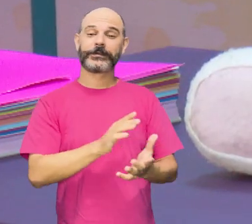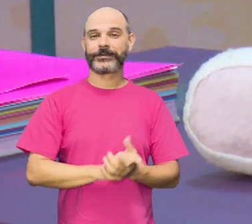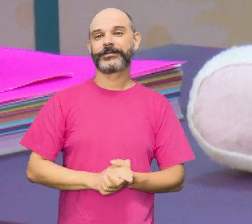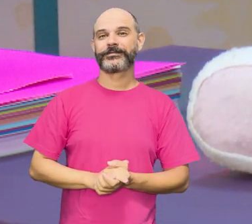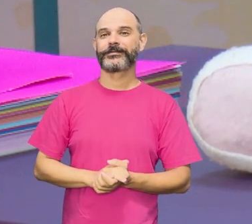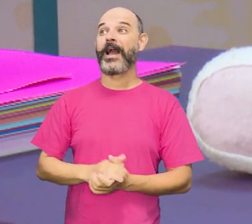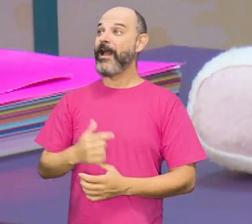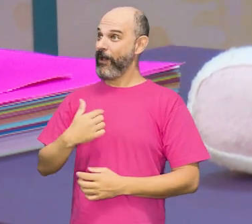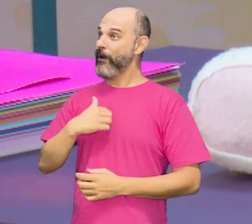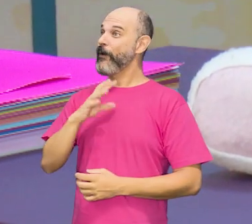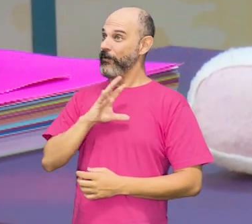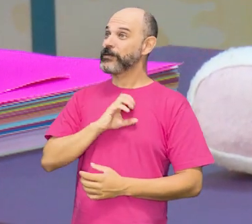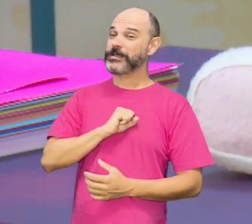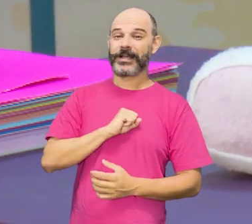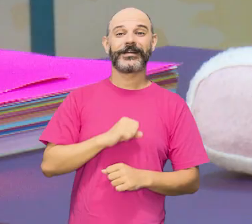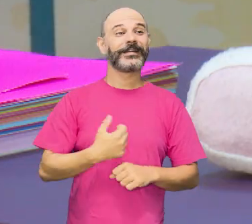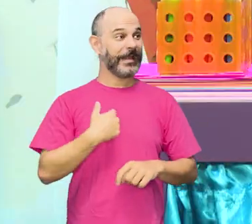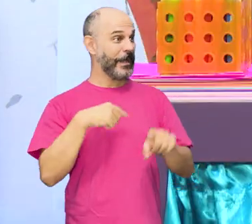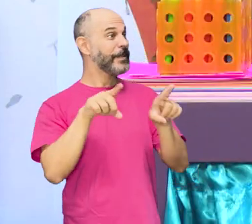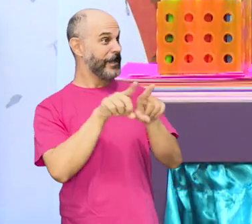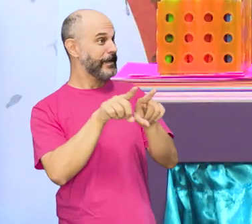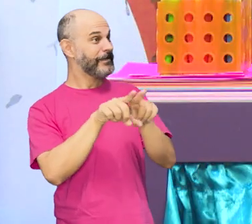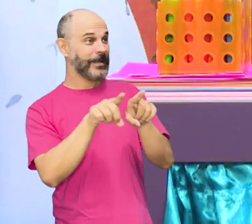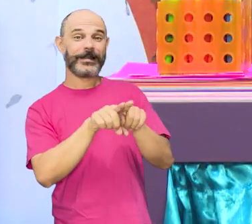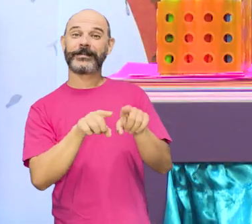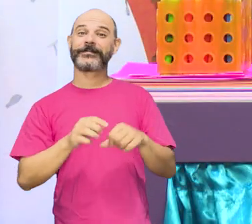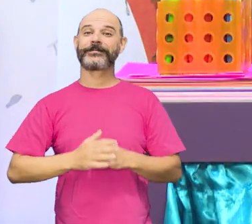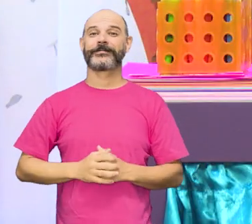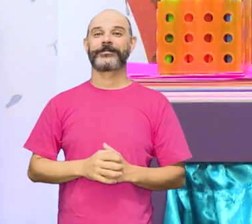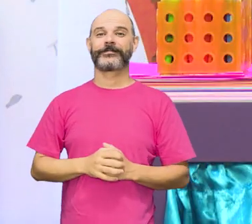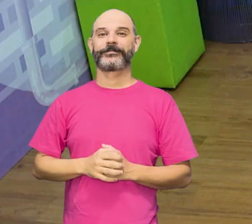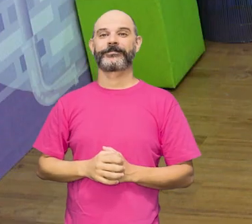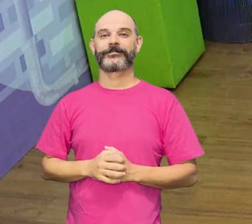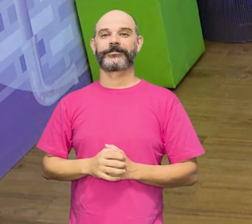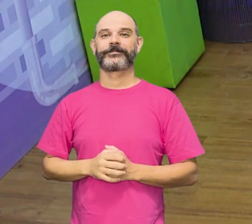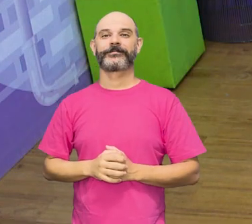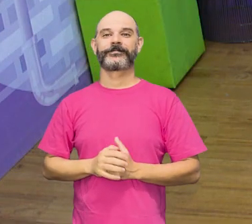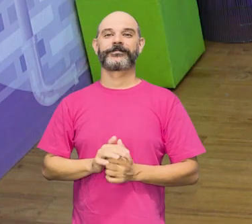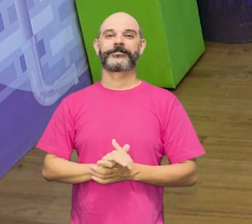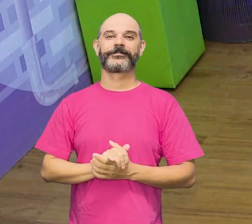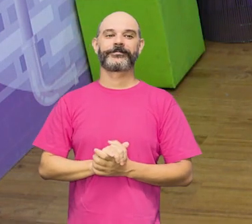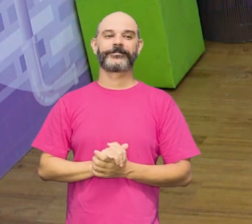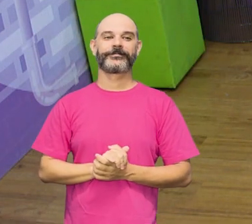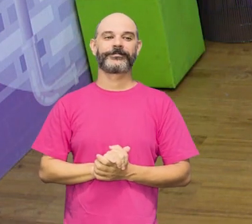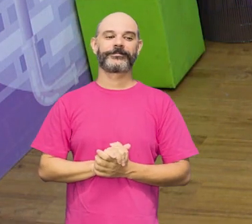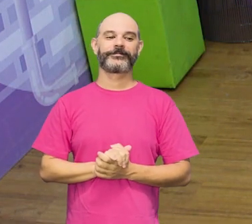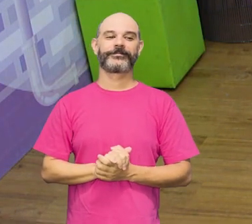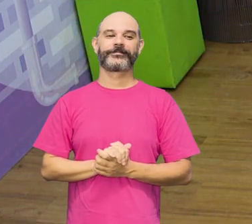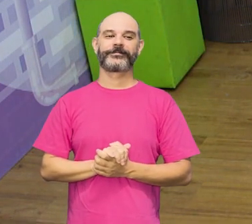e Lume! Gostei! Eu também!